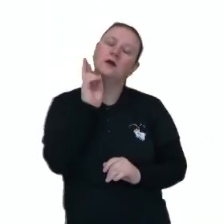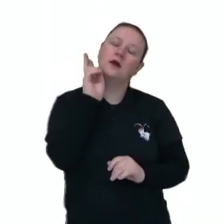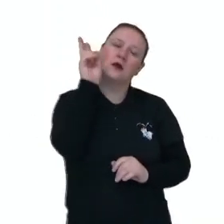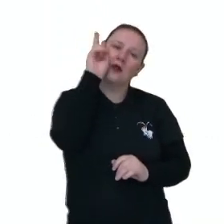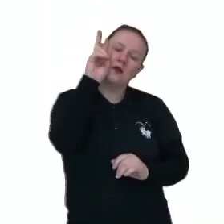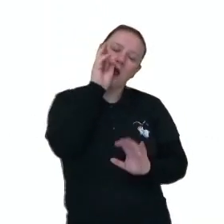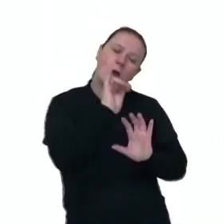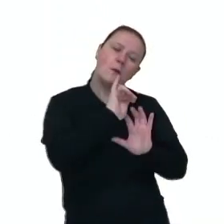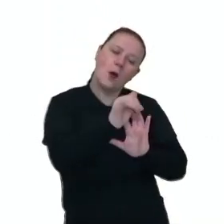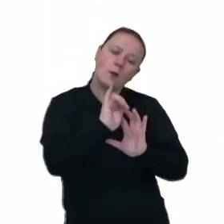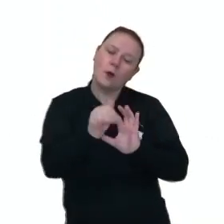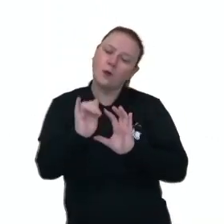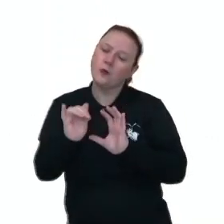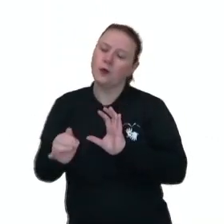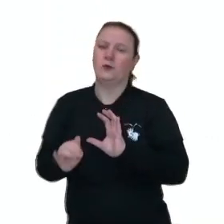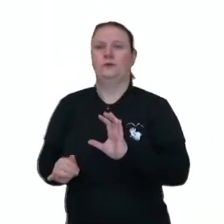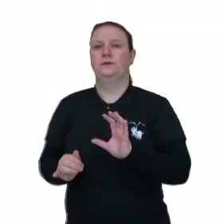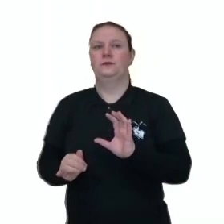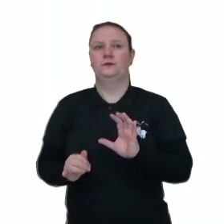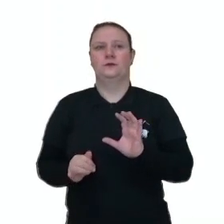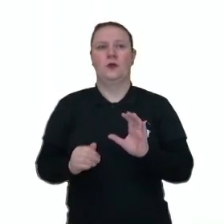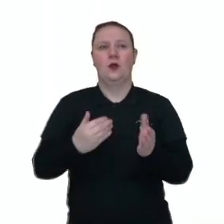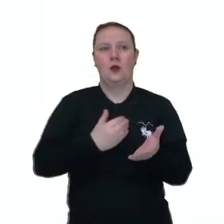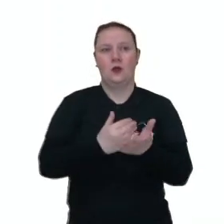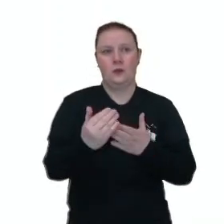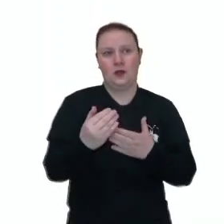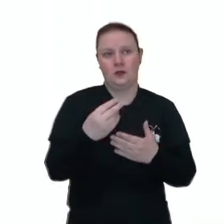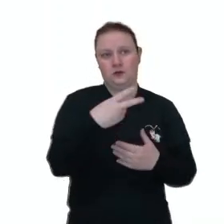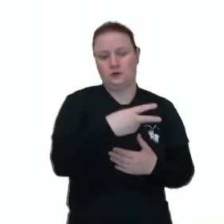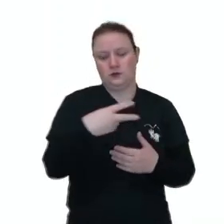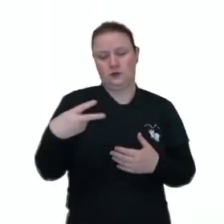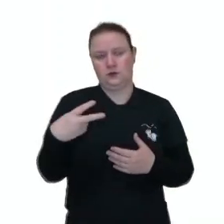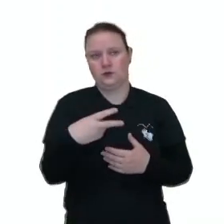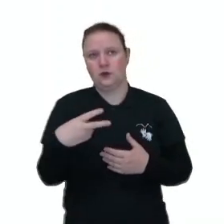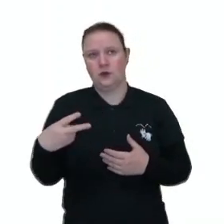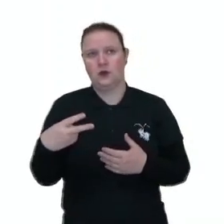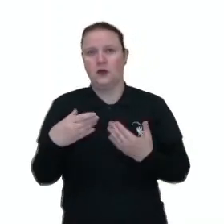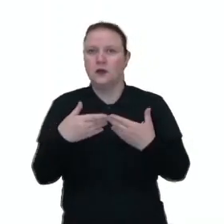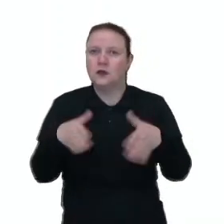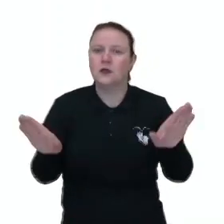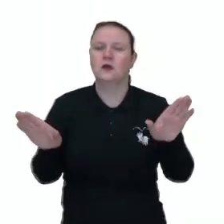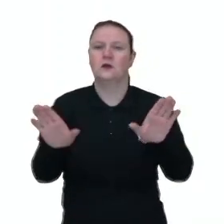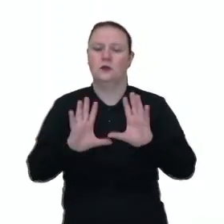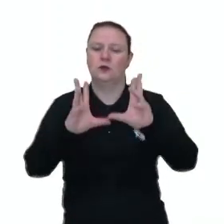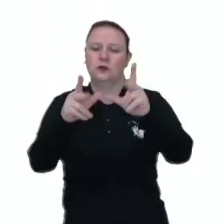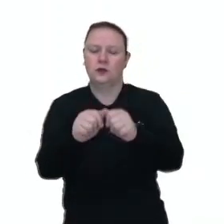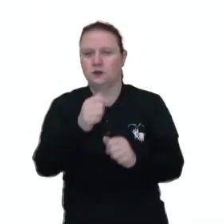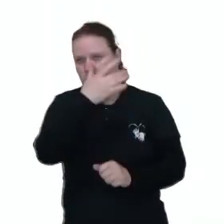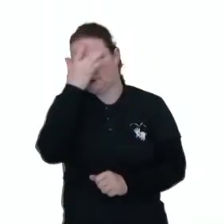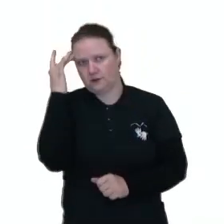até quinta-feira, 22, e é aberto ao público. Foi publicado no dia